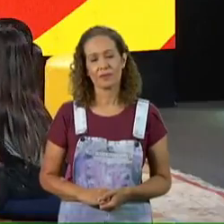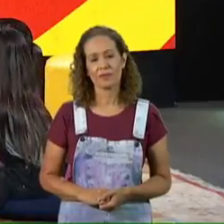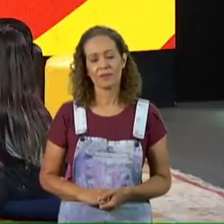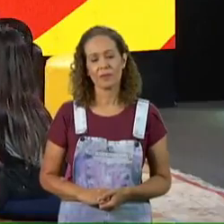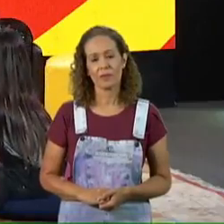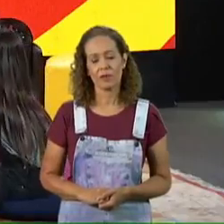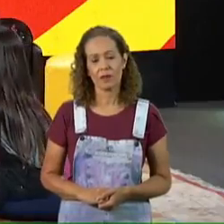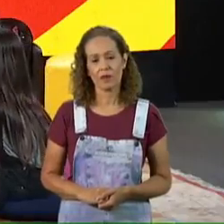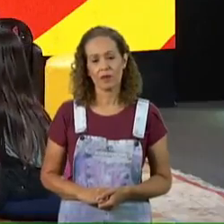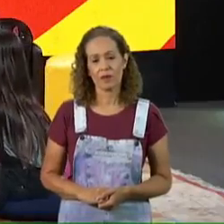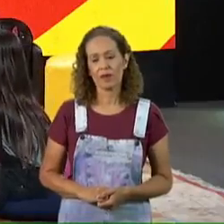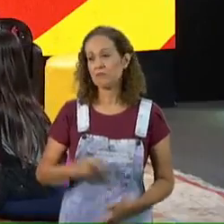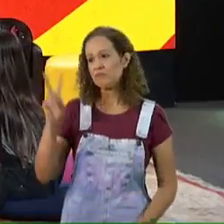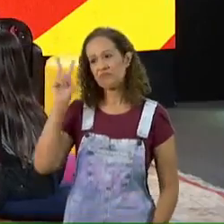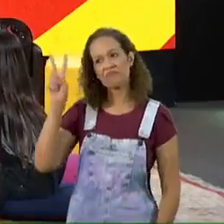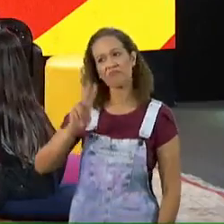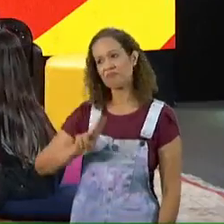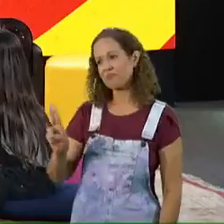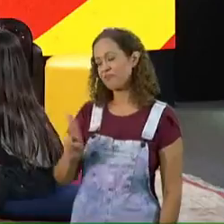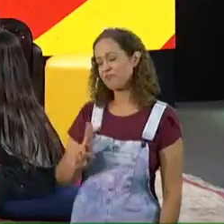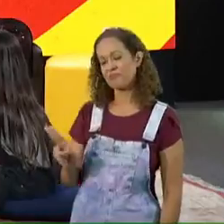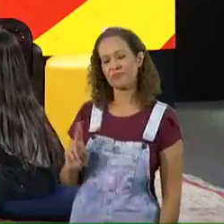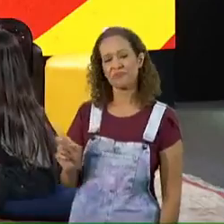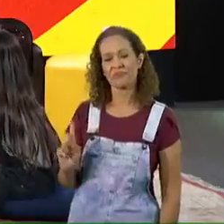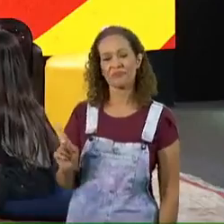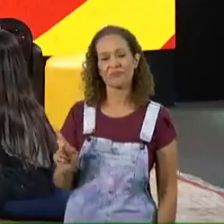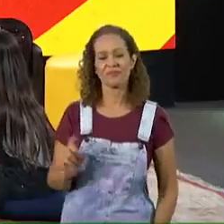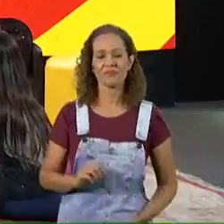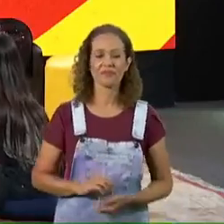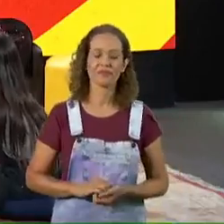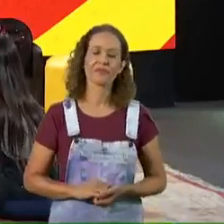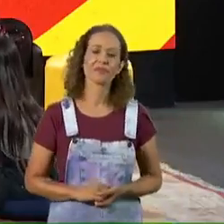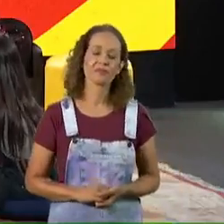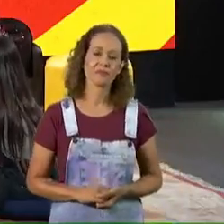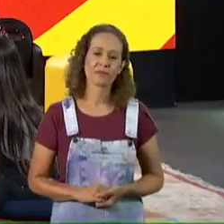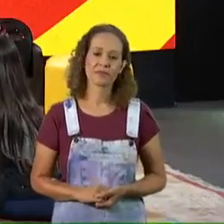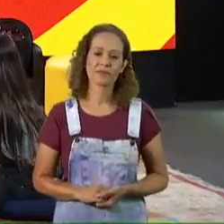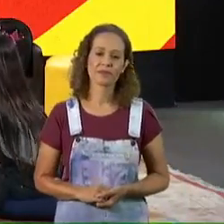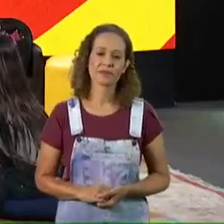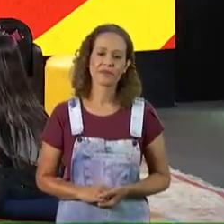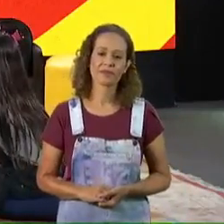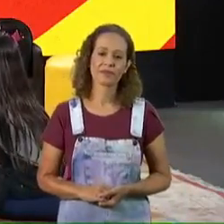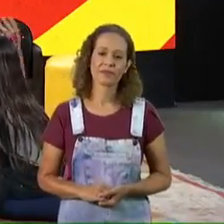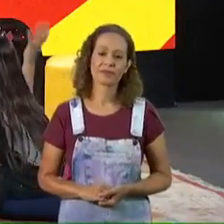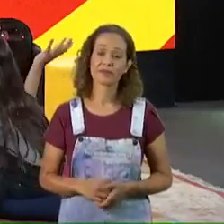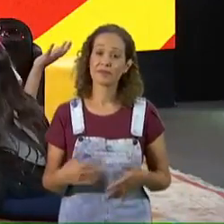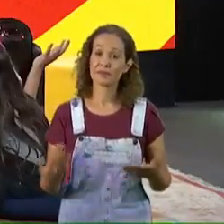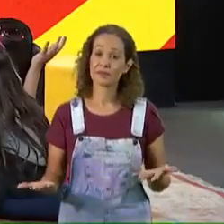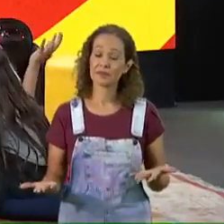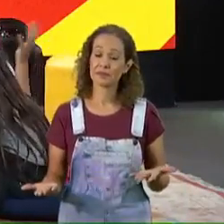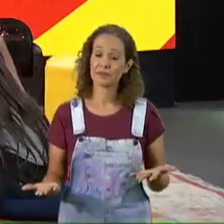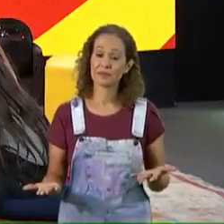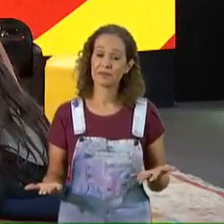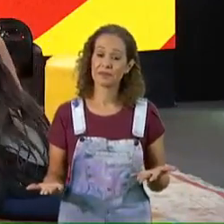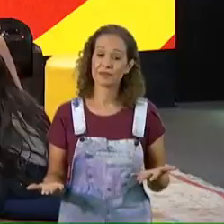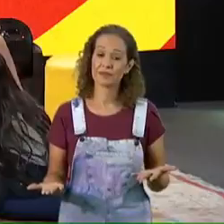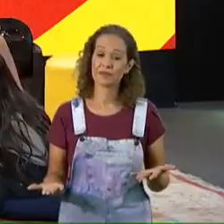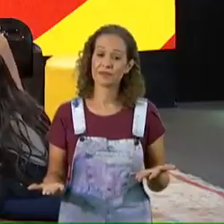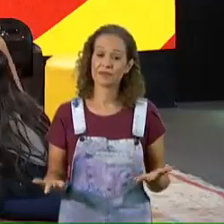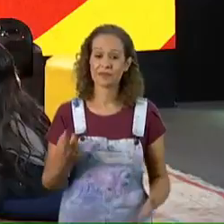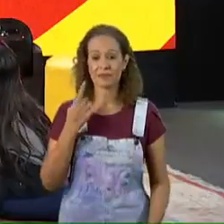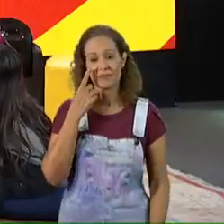nome dela. Eu não vai. Lembro o nome. É, mas ela eu vai ter lembro, que vai. Peraí. Olha só.